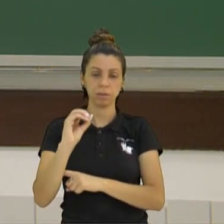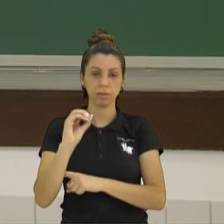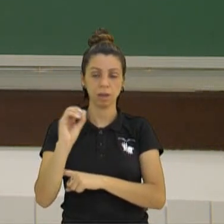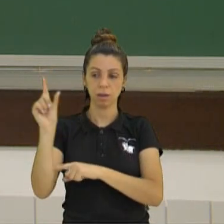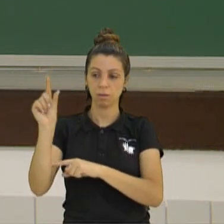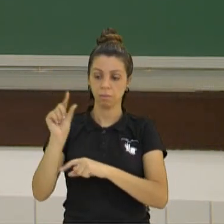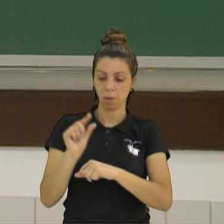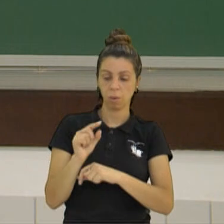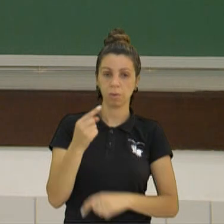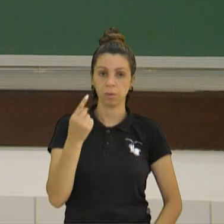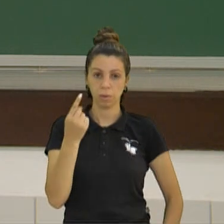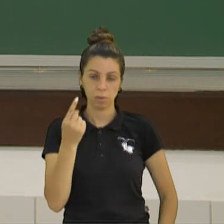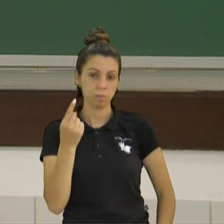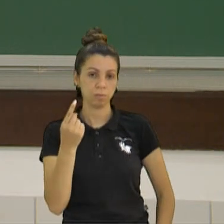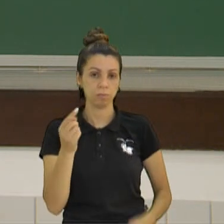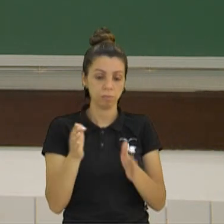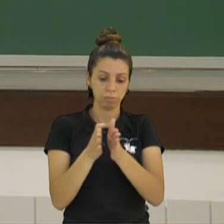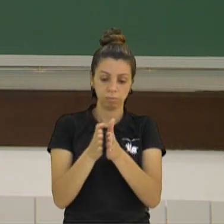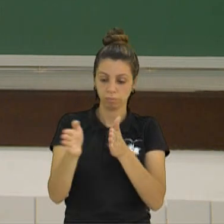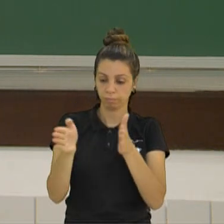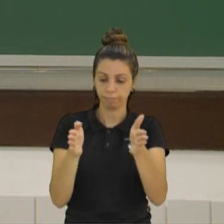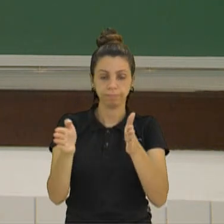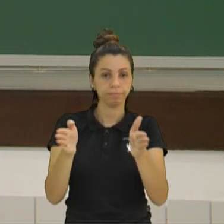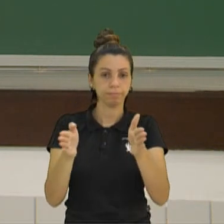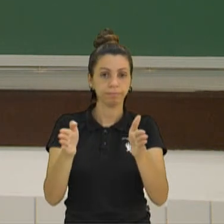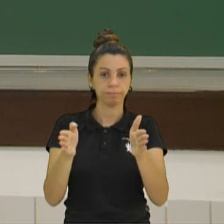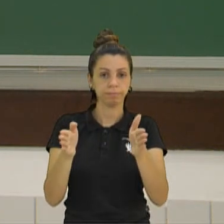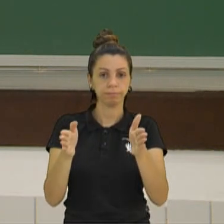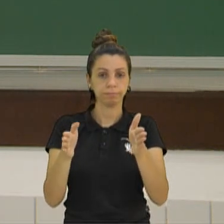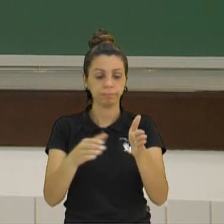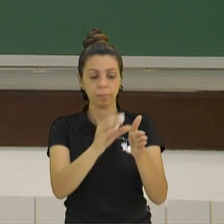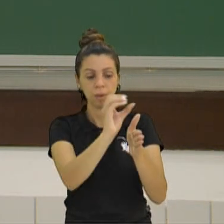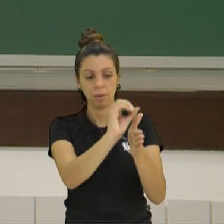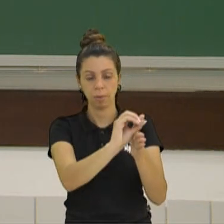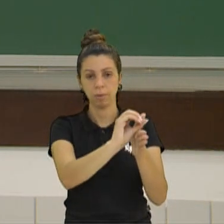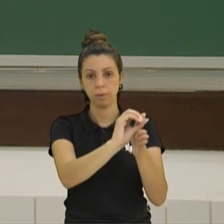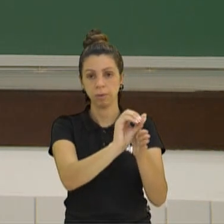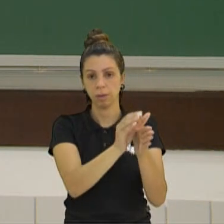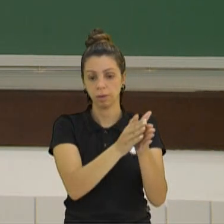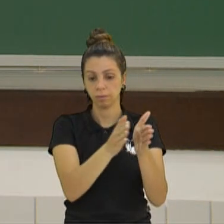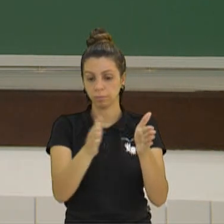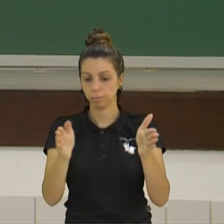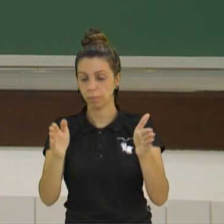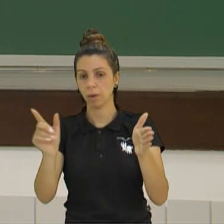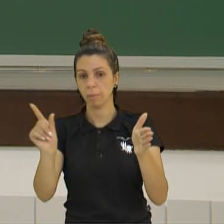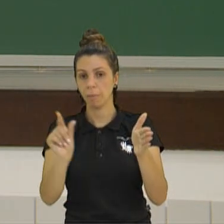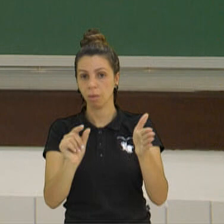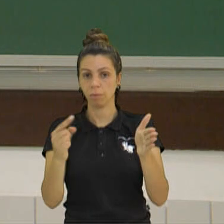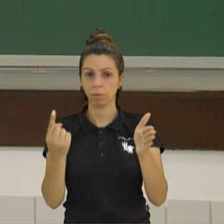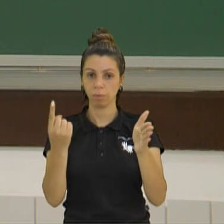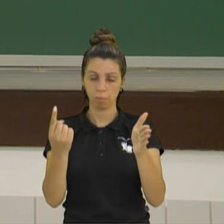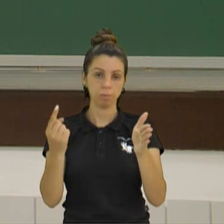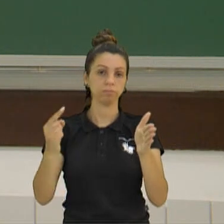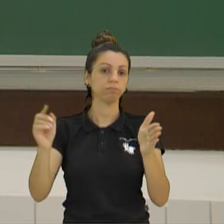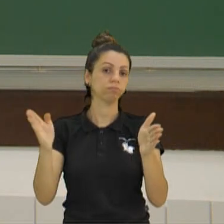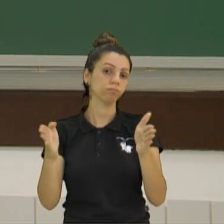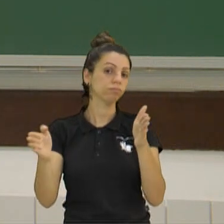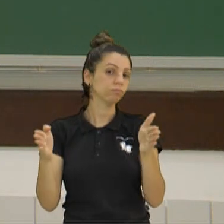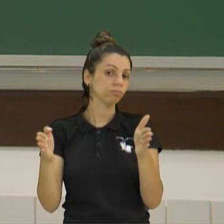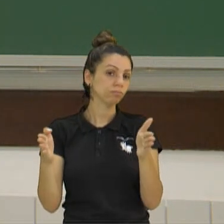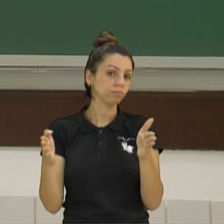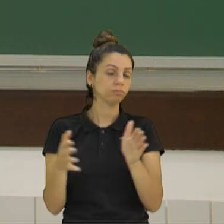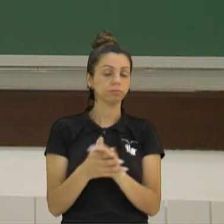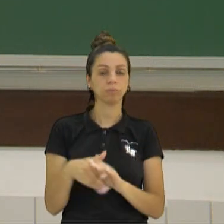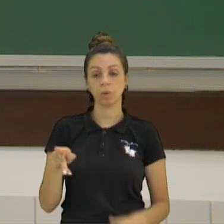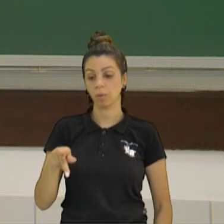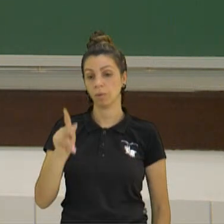número, uma fração própria, né? Se ele for um número decimal com a parte inteira igual a 0, certo? Se